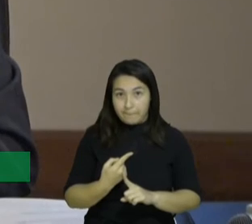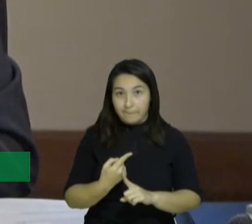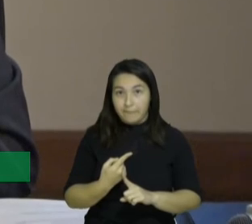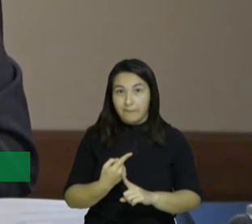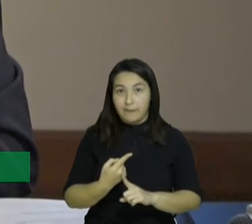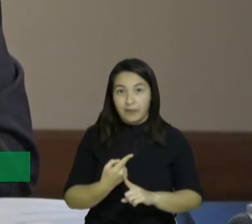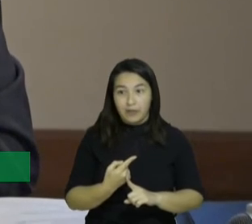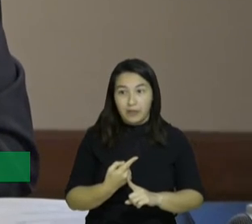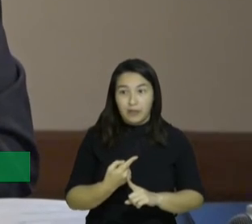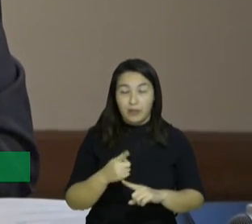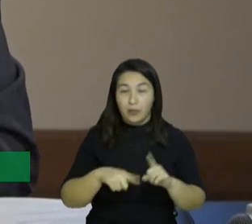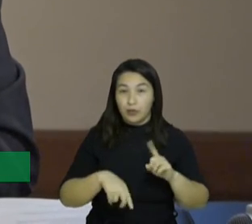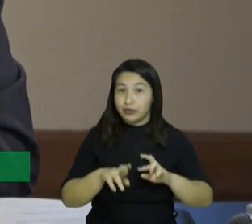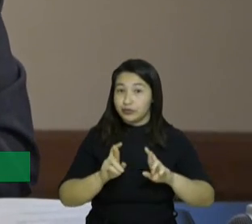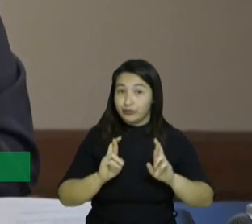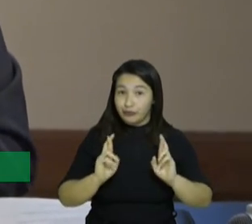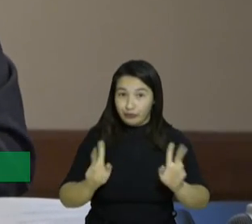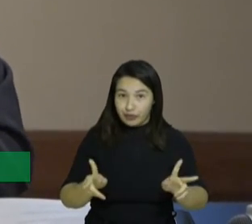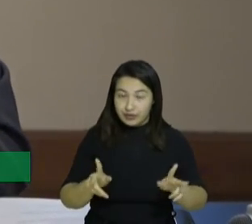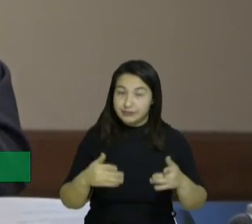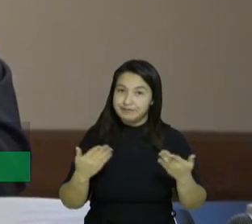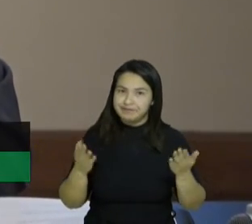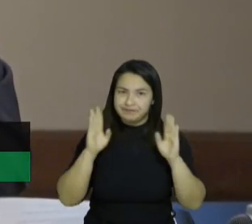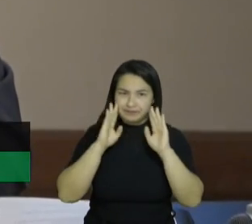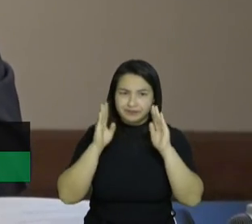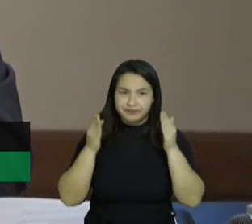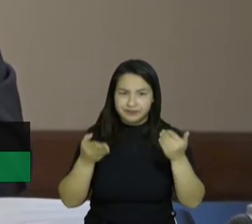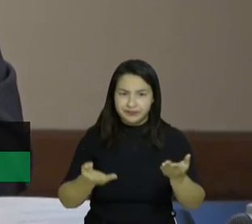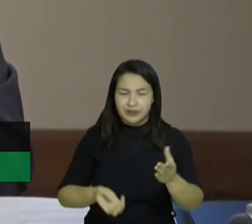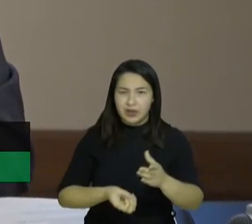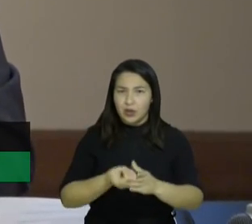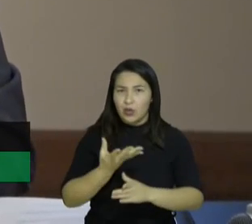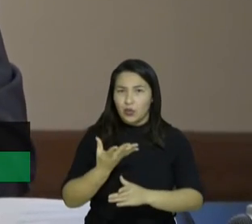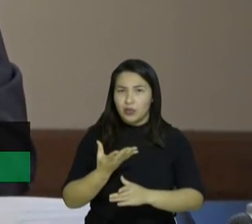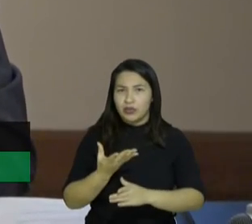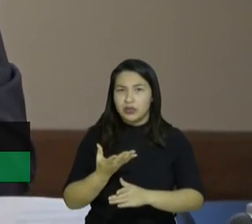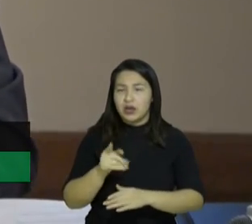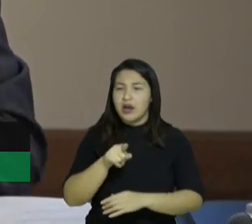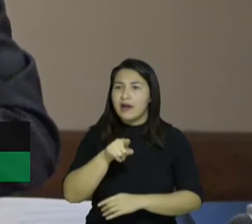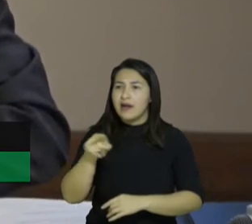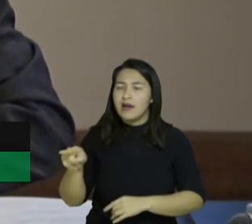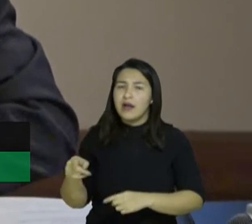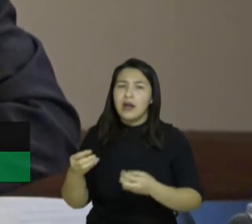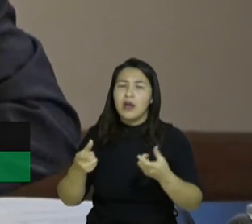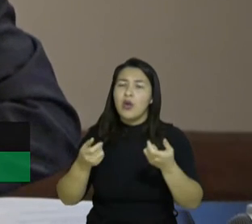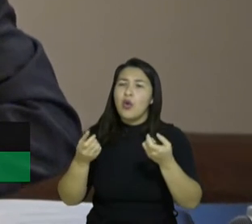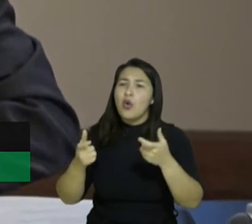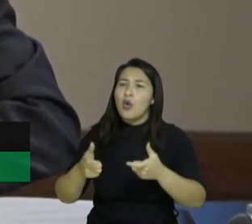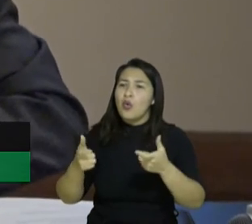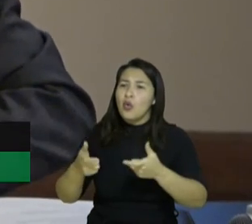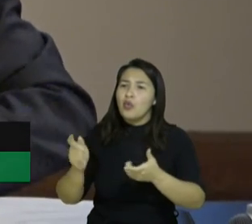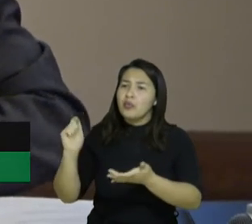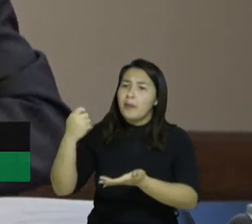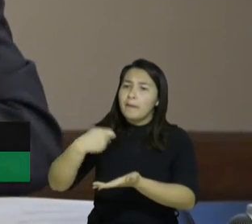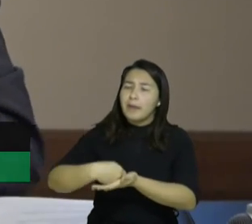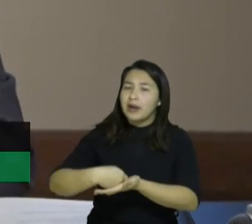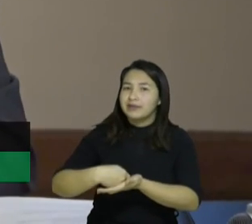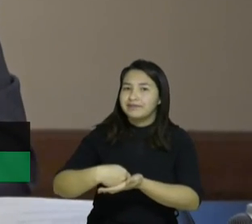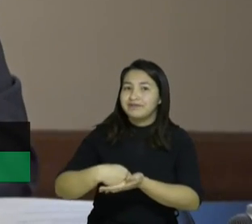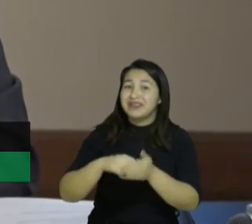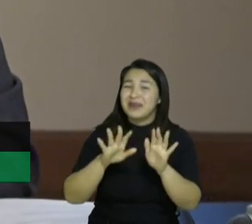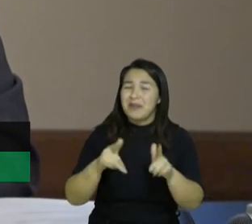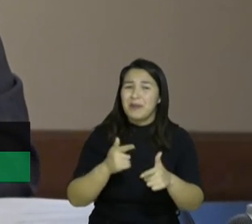diferenciado Então nesse sentido nós precisamos encontrar mercados que tenham capacidade de pagamento O problema é que na nossa